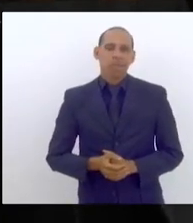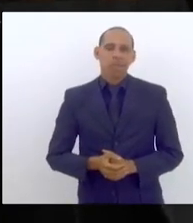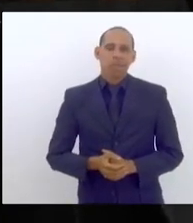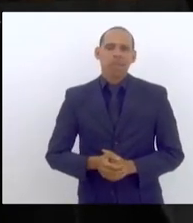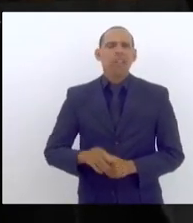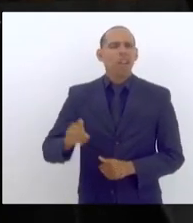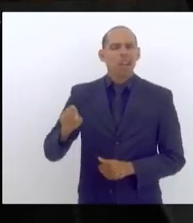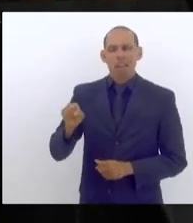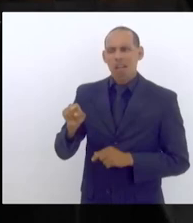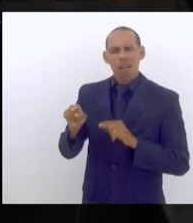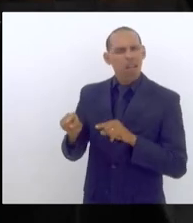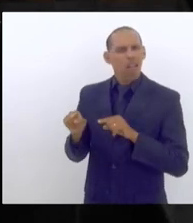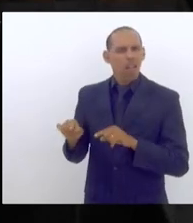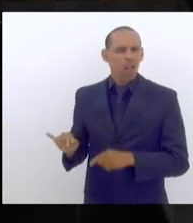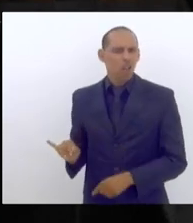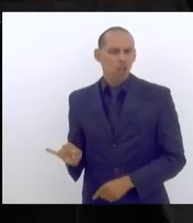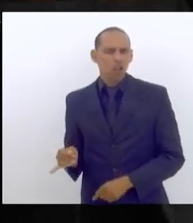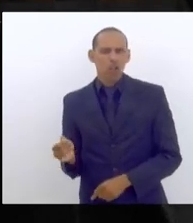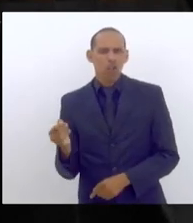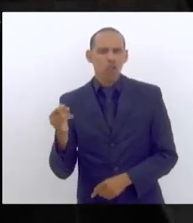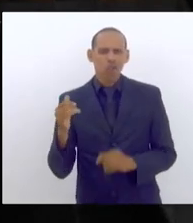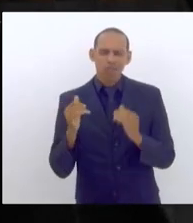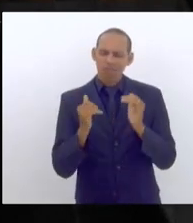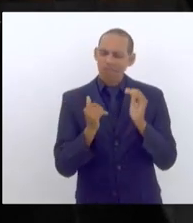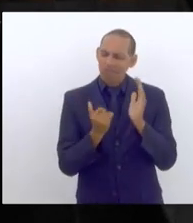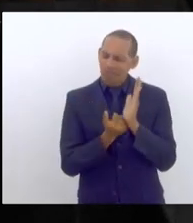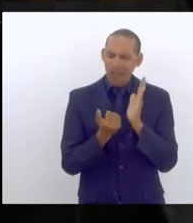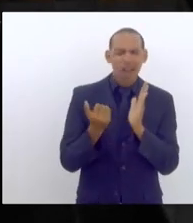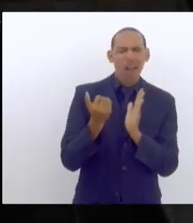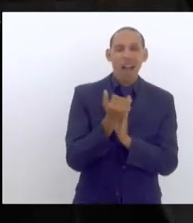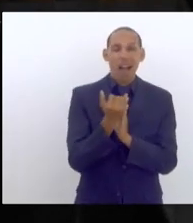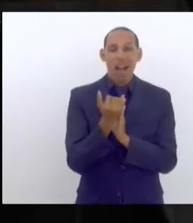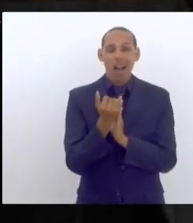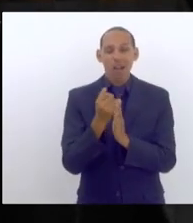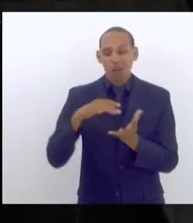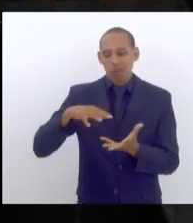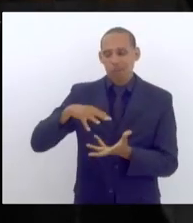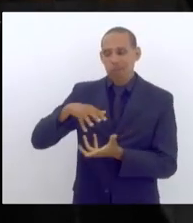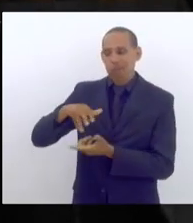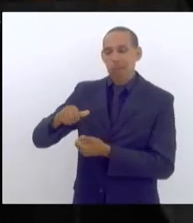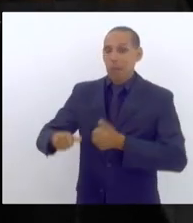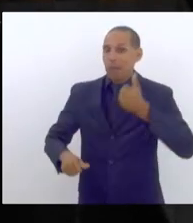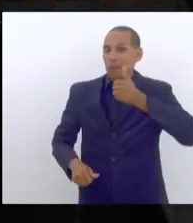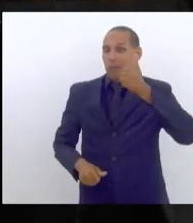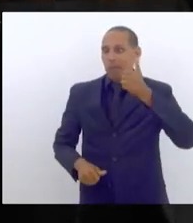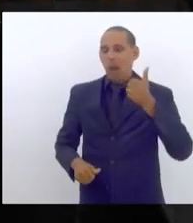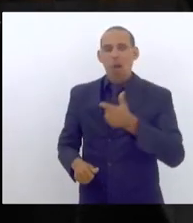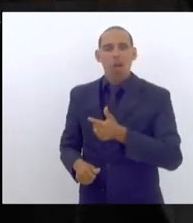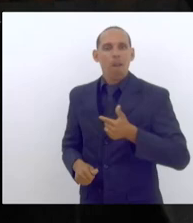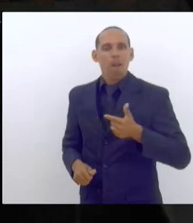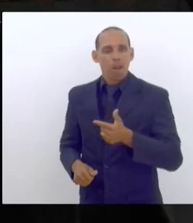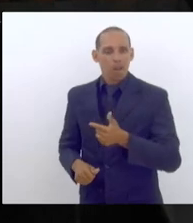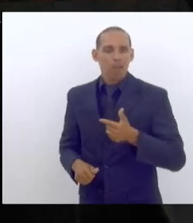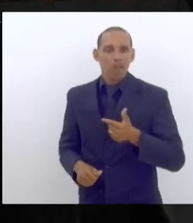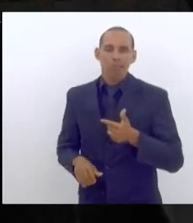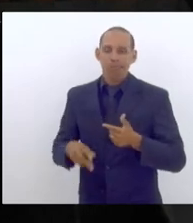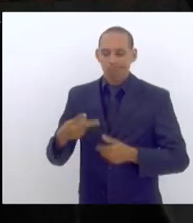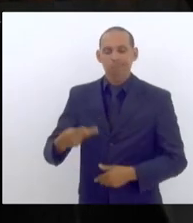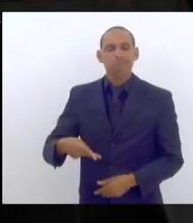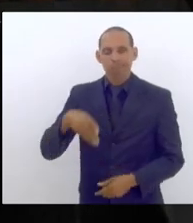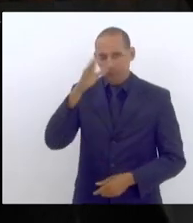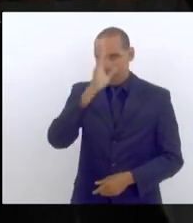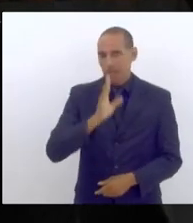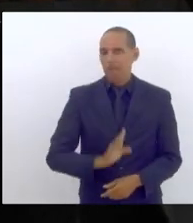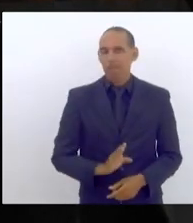um dos maiores juros reais do planeta. Mas é os juros no Brasil.